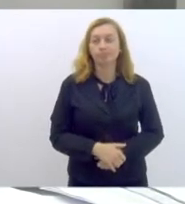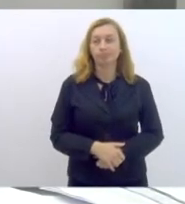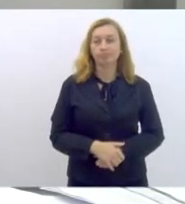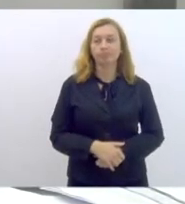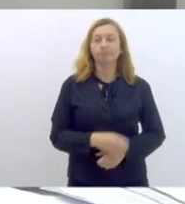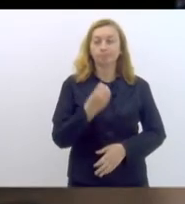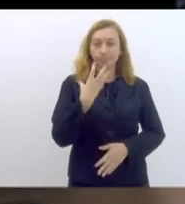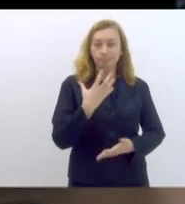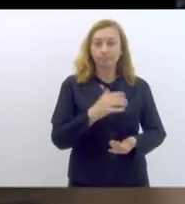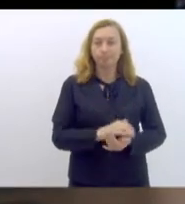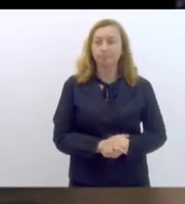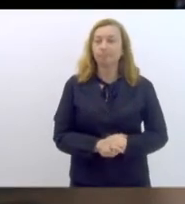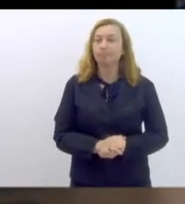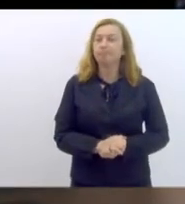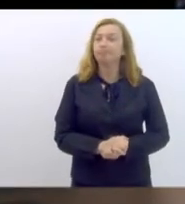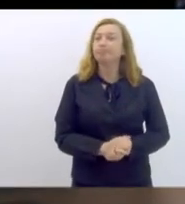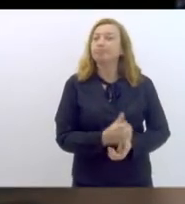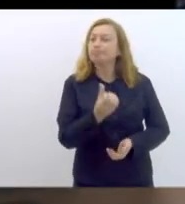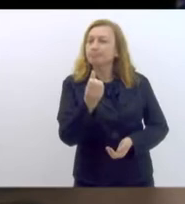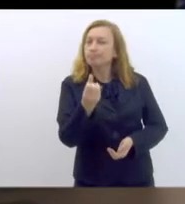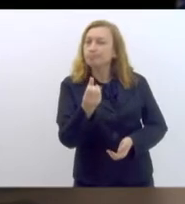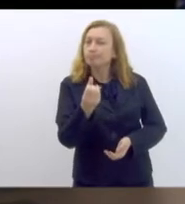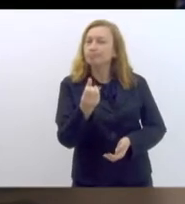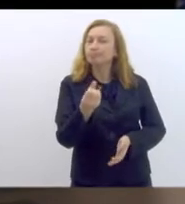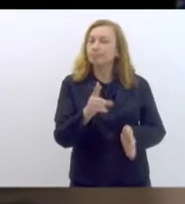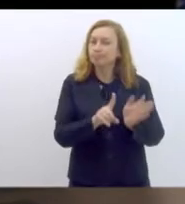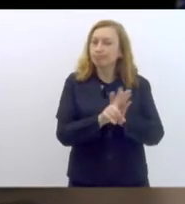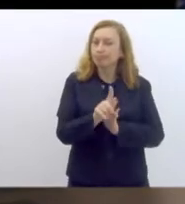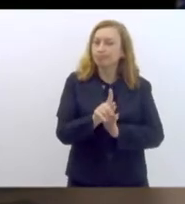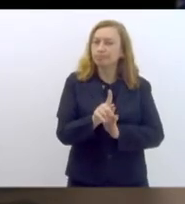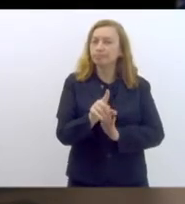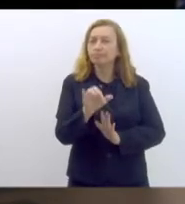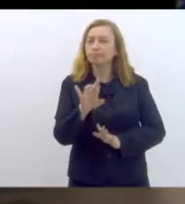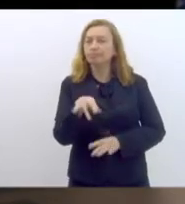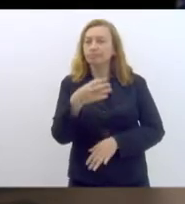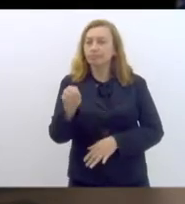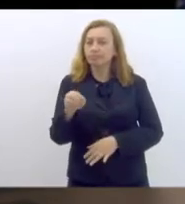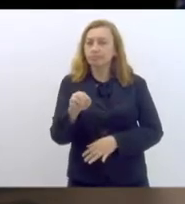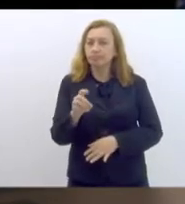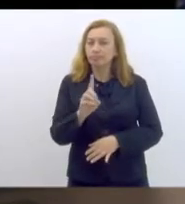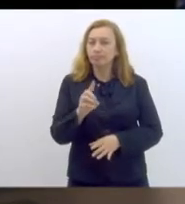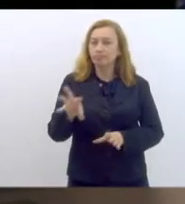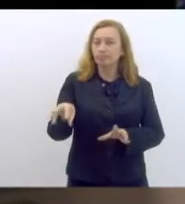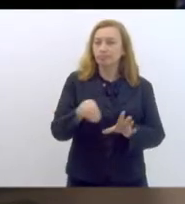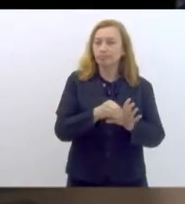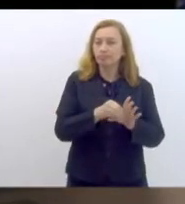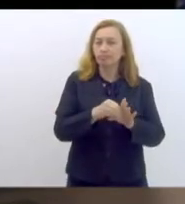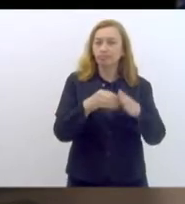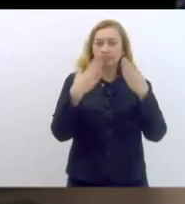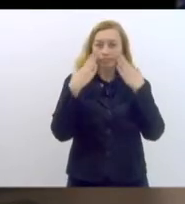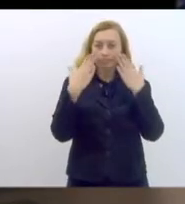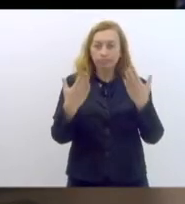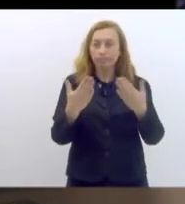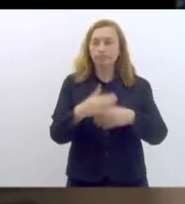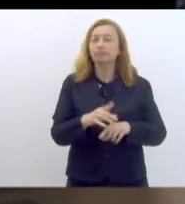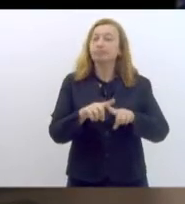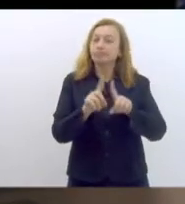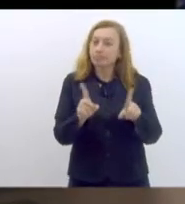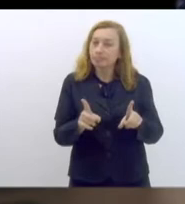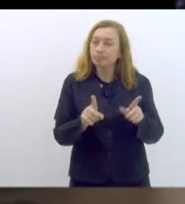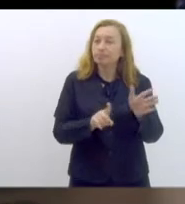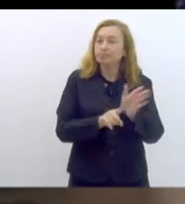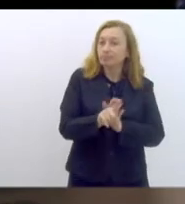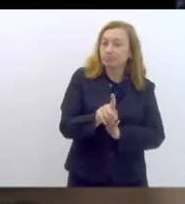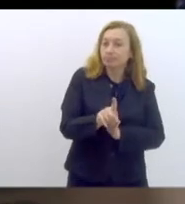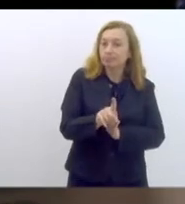Bom, a questão 6, como ela não é uma simulação em si, a gente acabou não colocando na apresentação, tá? Mas ela